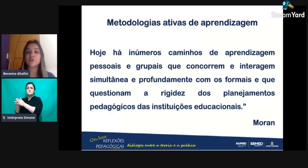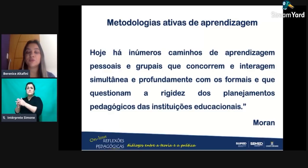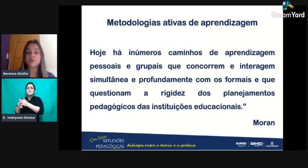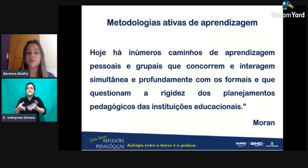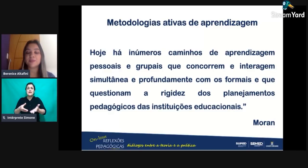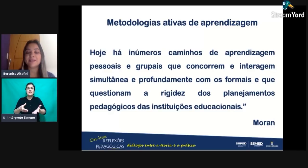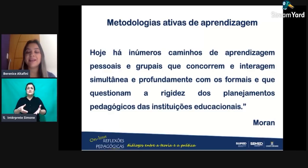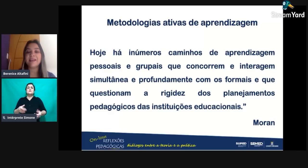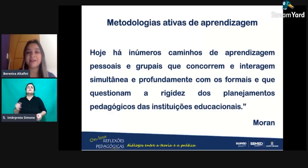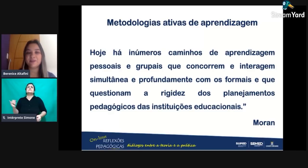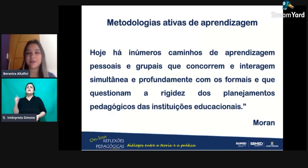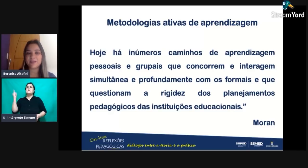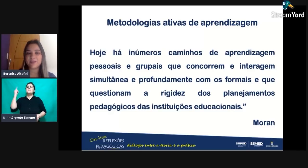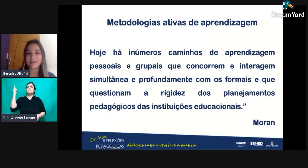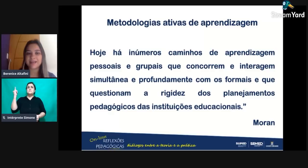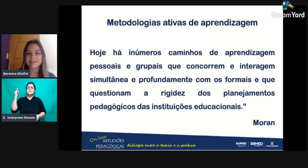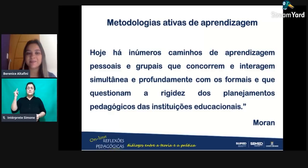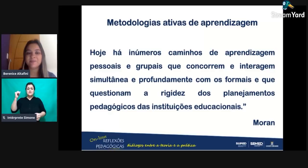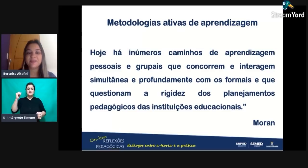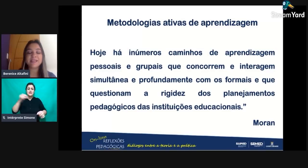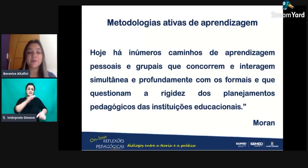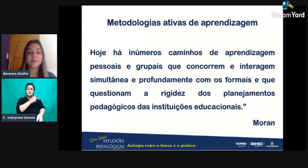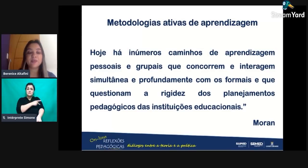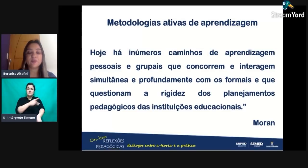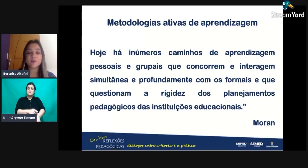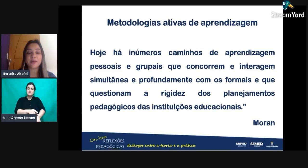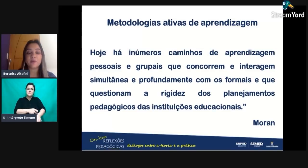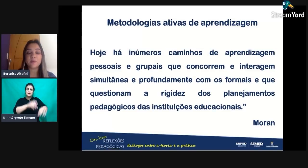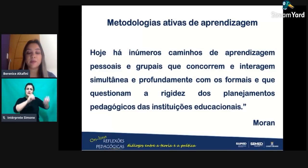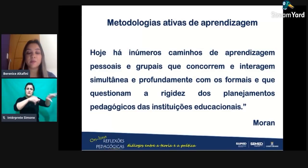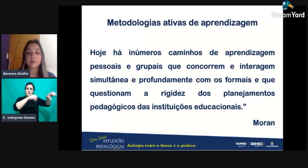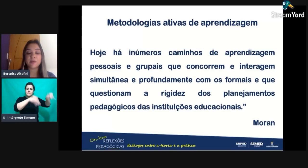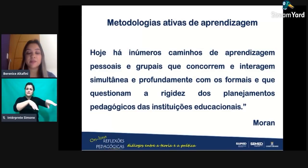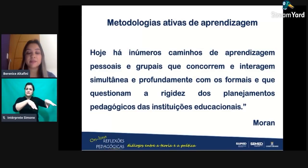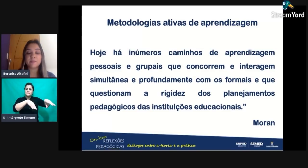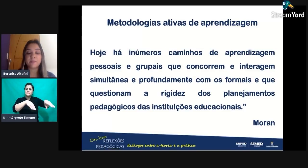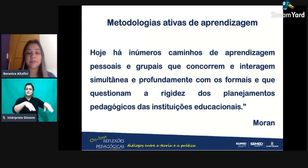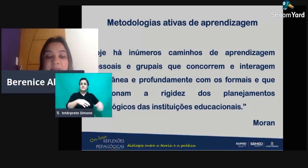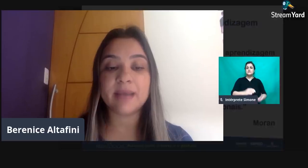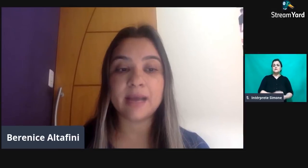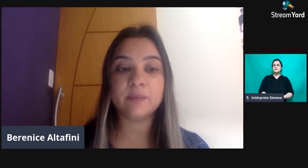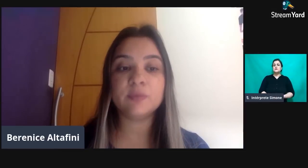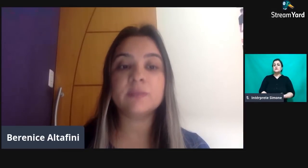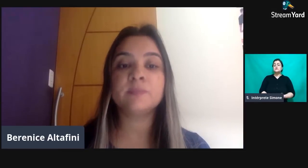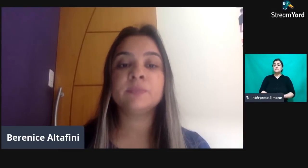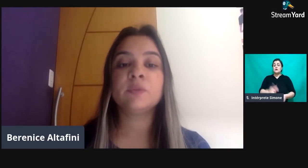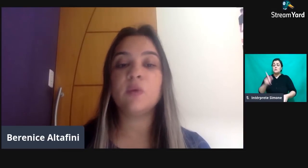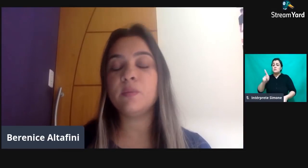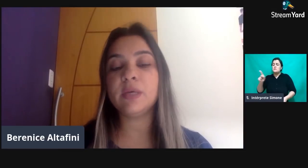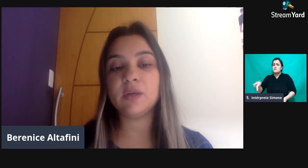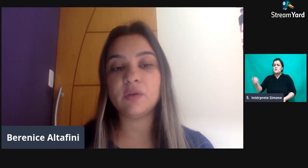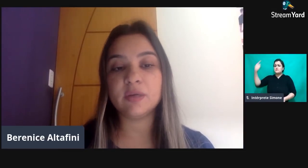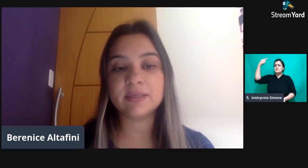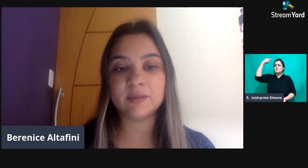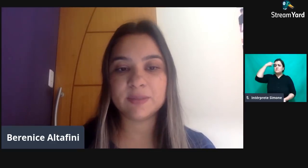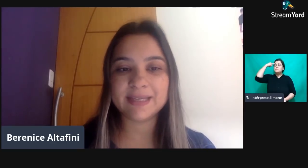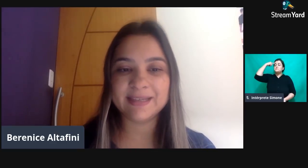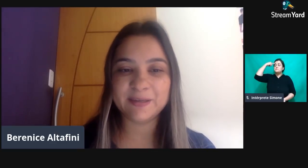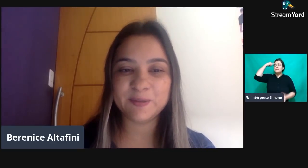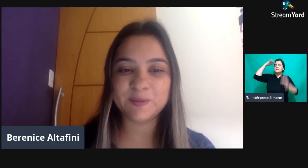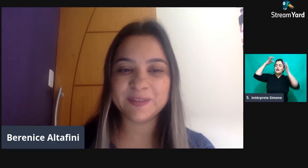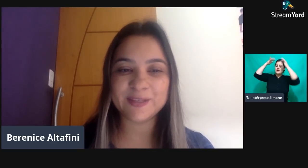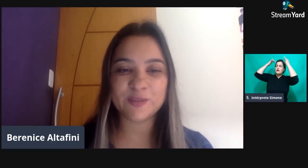das instituições educacionais. Então, isso é um pouquinho para nós pensarmos como que nós